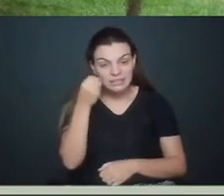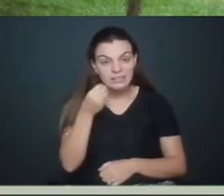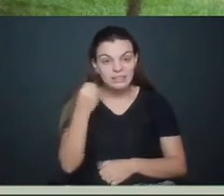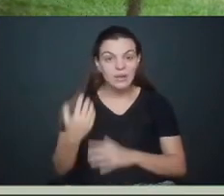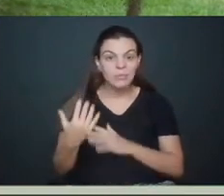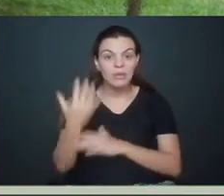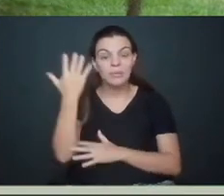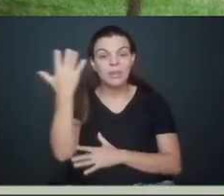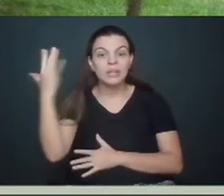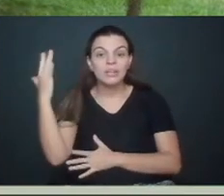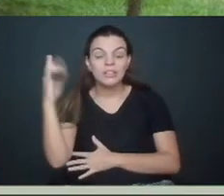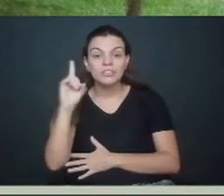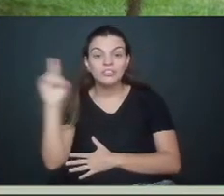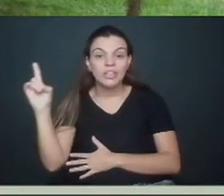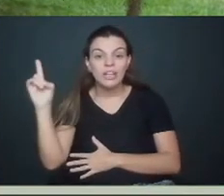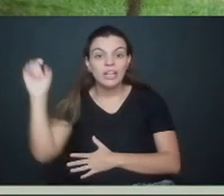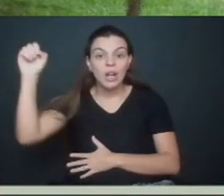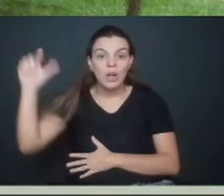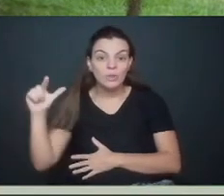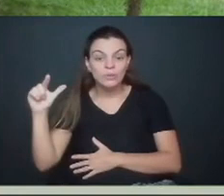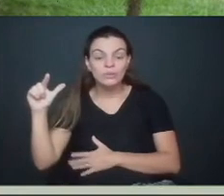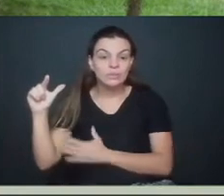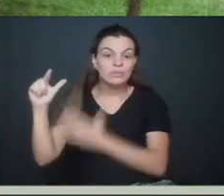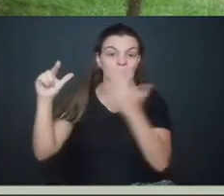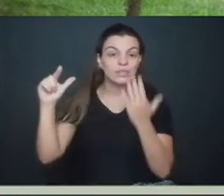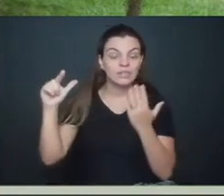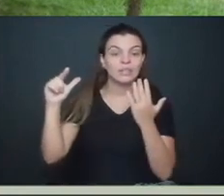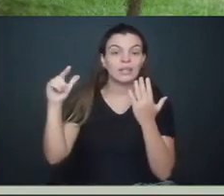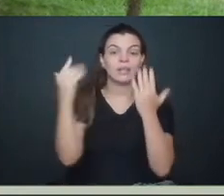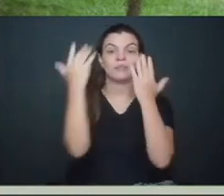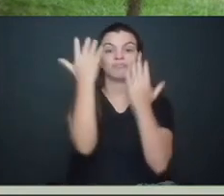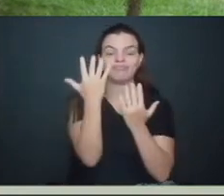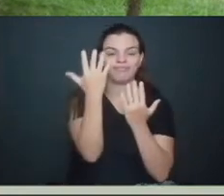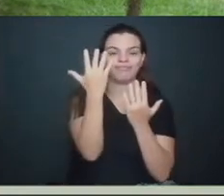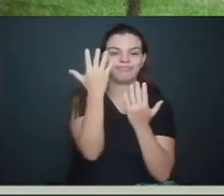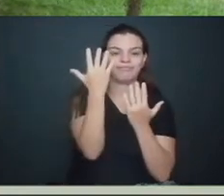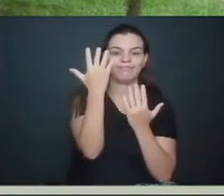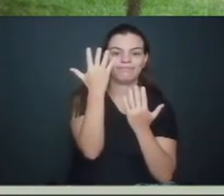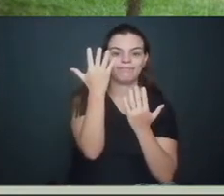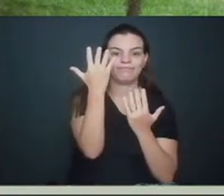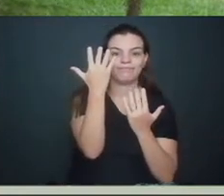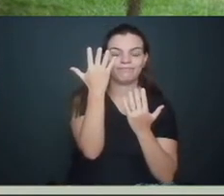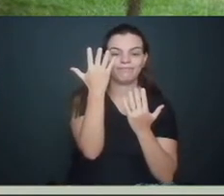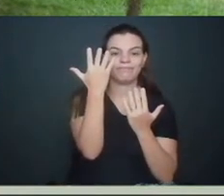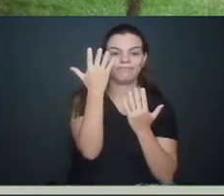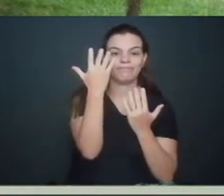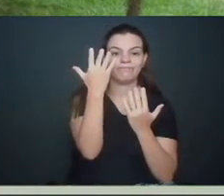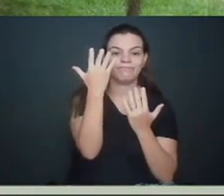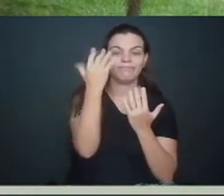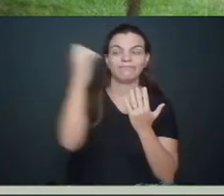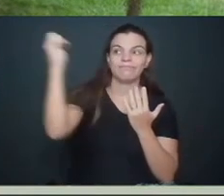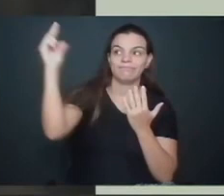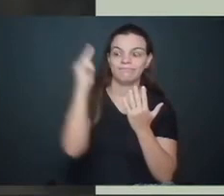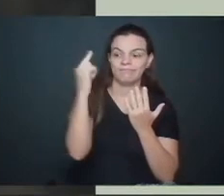luz e o pinheiro da esquerda plantado tudo no mesmo dia, mesma cova, mesmo tamanho de muda. Então, se alguém ainda tem dúvida, pega,